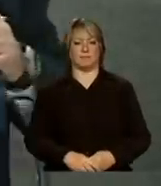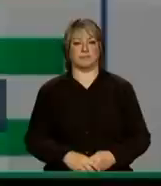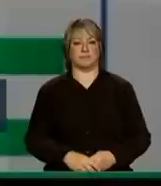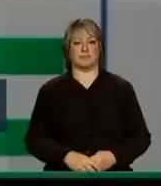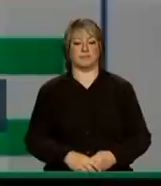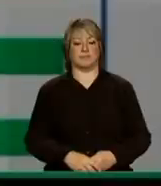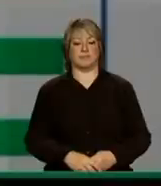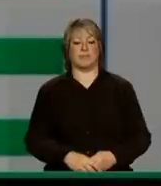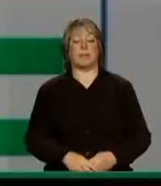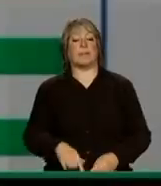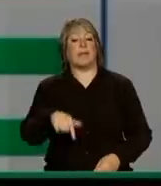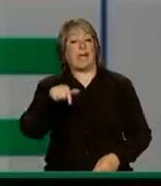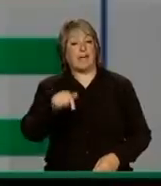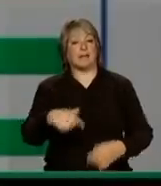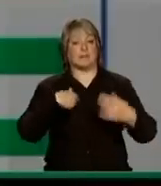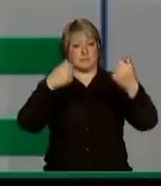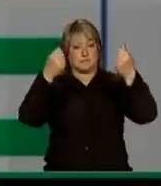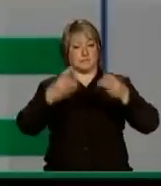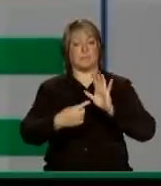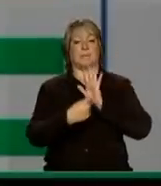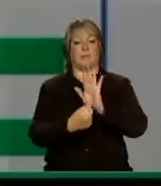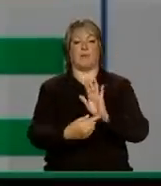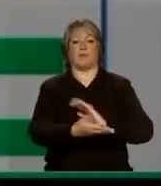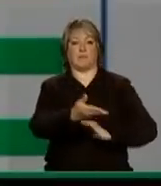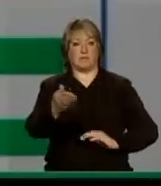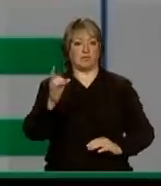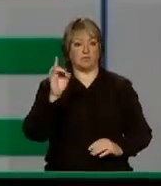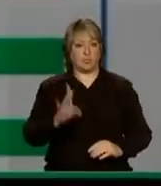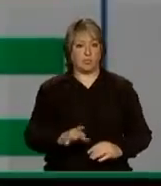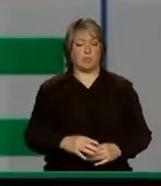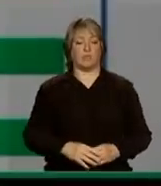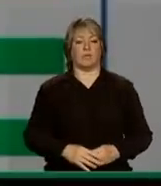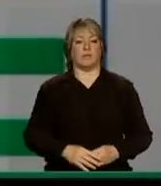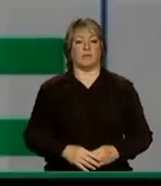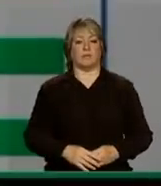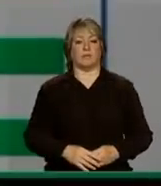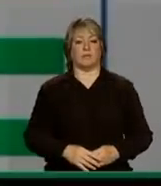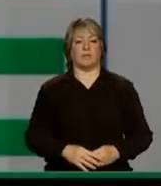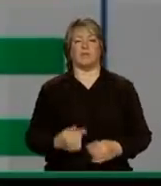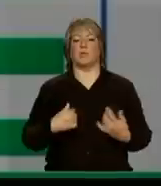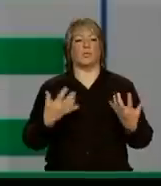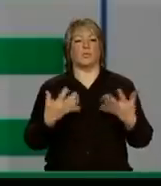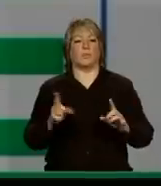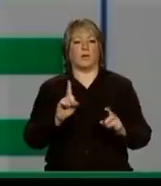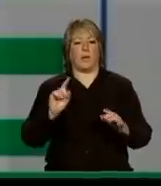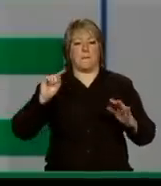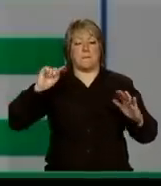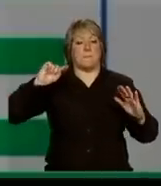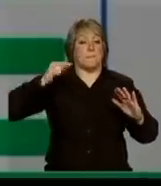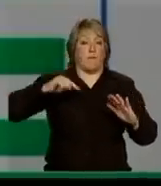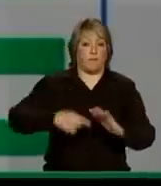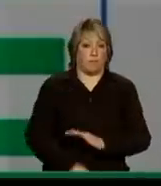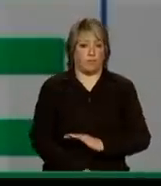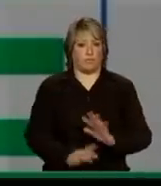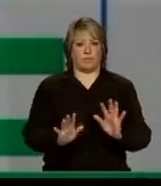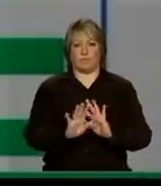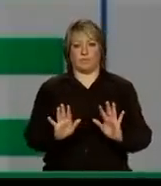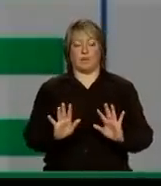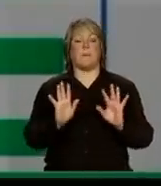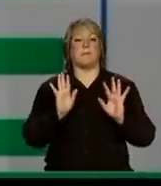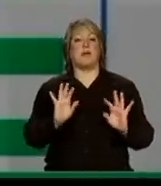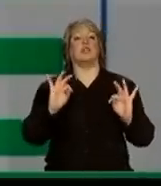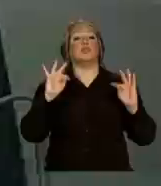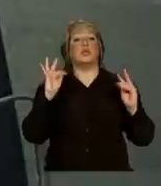aqui eu vou colocar para vocês só um eu não quero me aprofundar isso aqui mas todo toda a